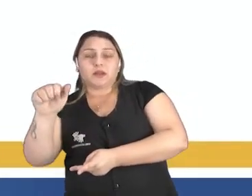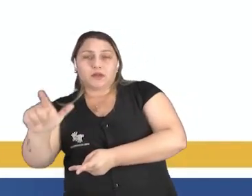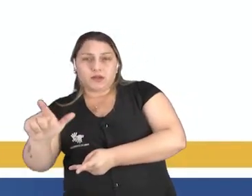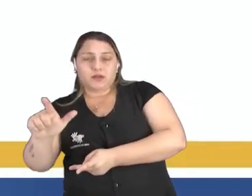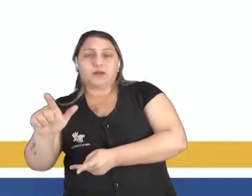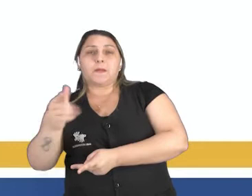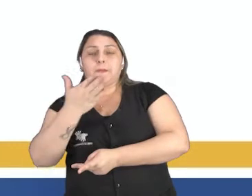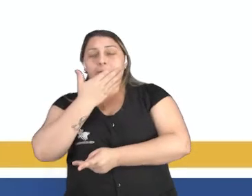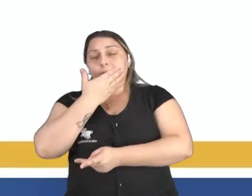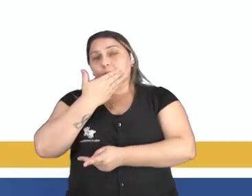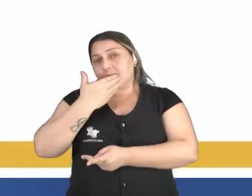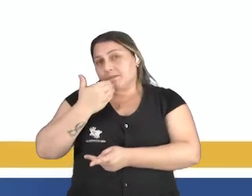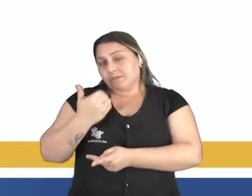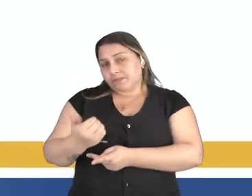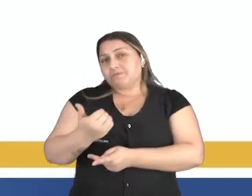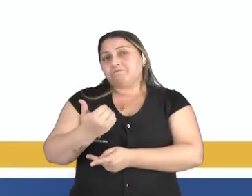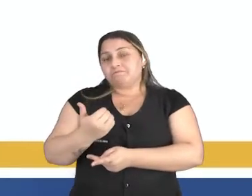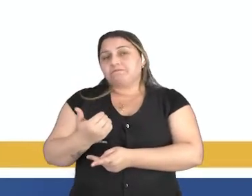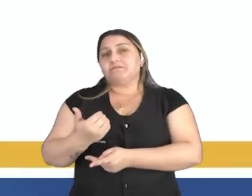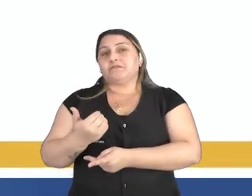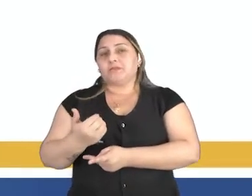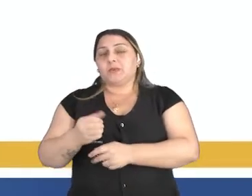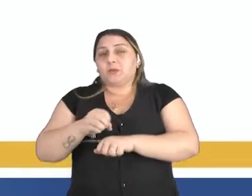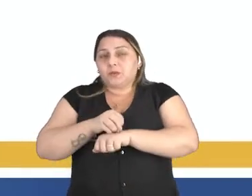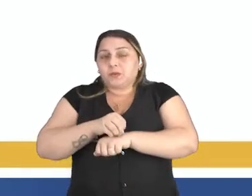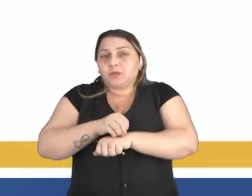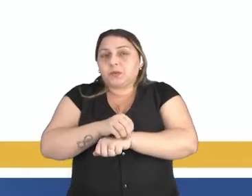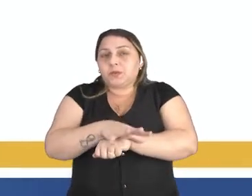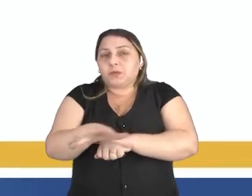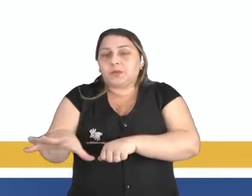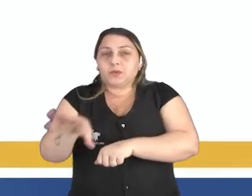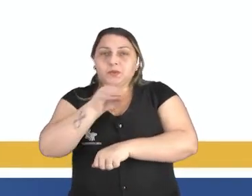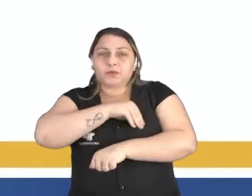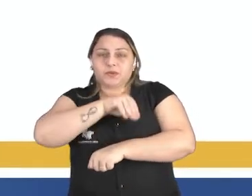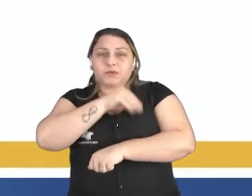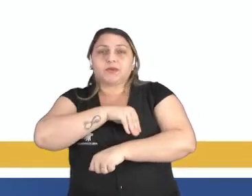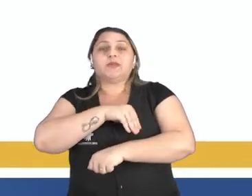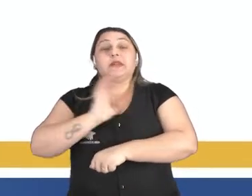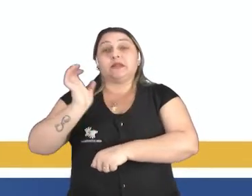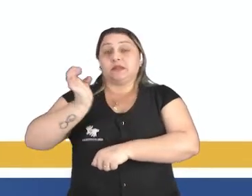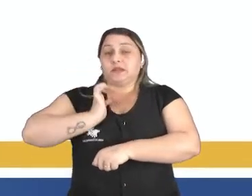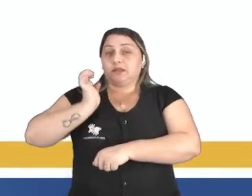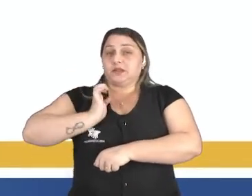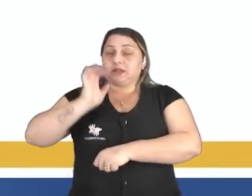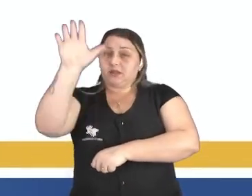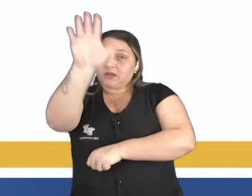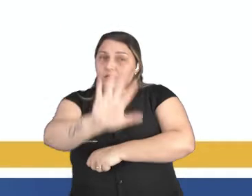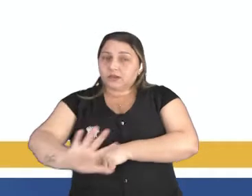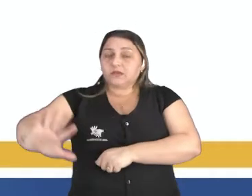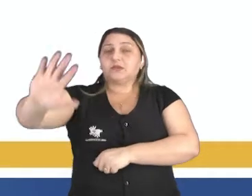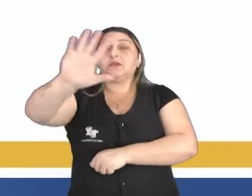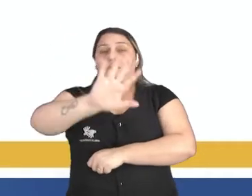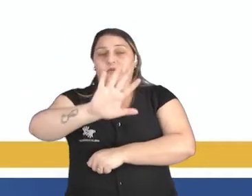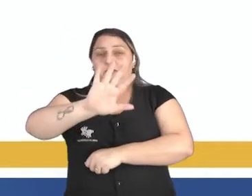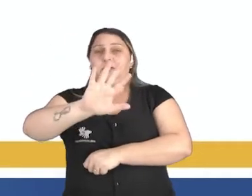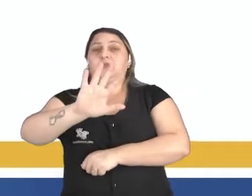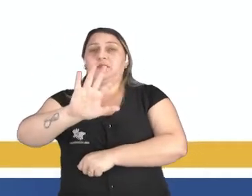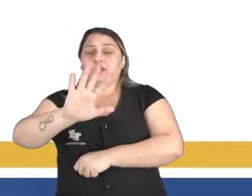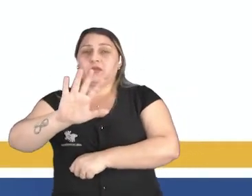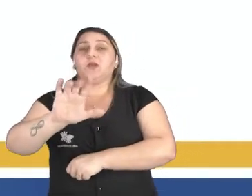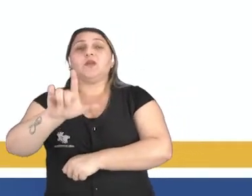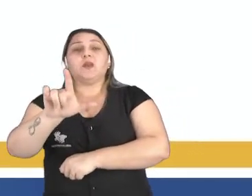de promover uma melhora na distribuição de renda, né? Dessas riquezas nacionais, desapropriando